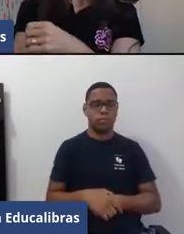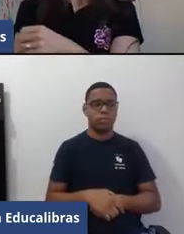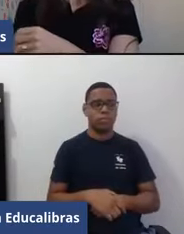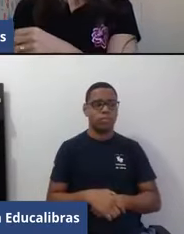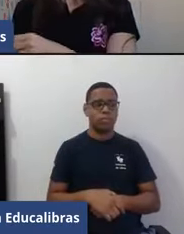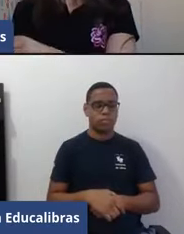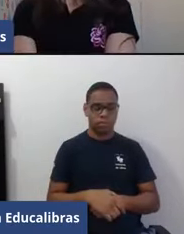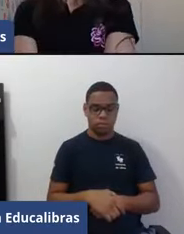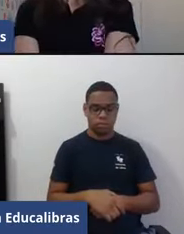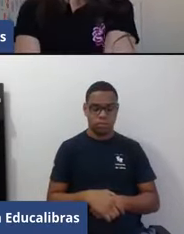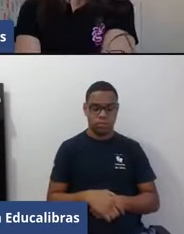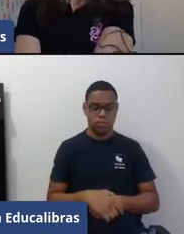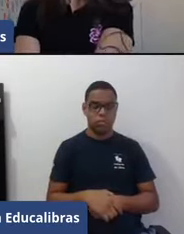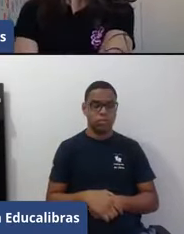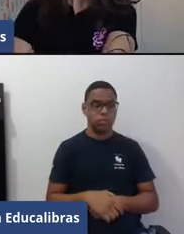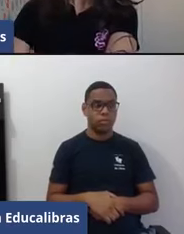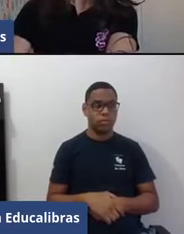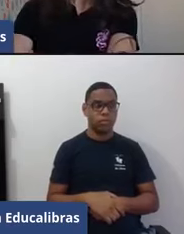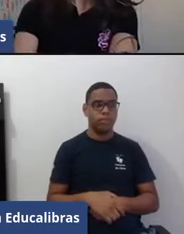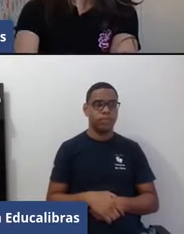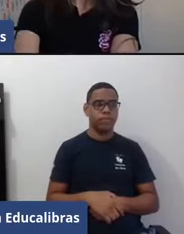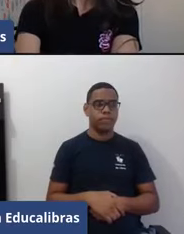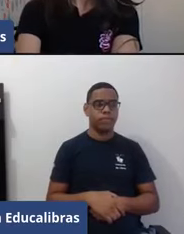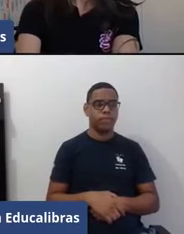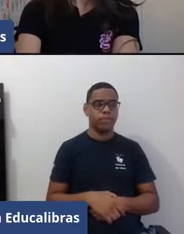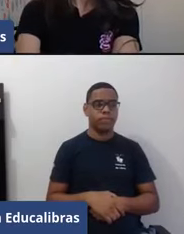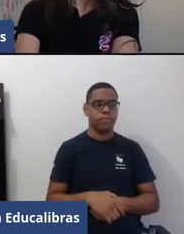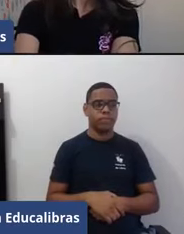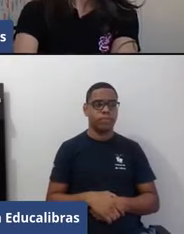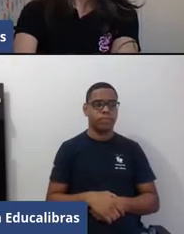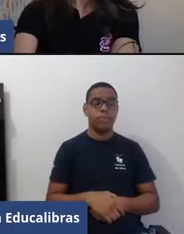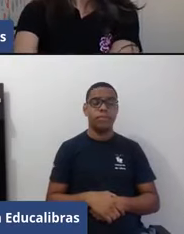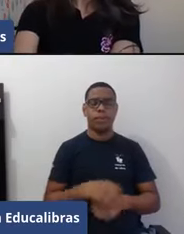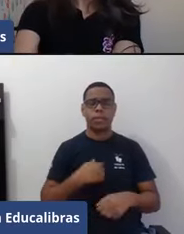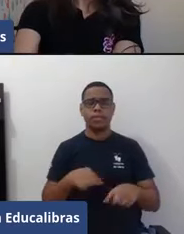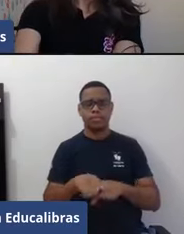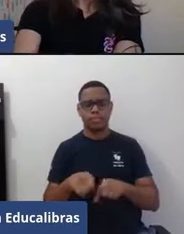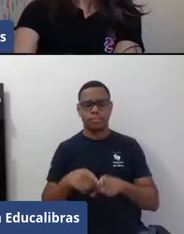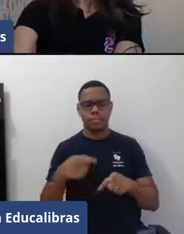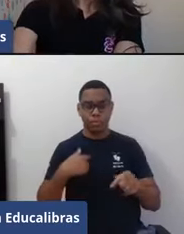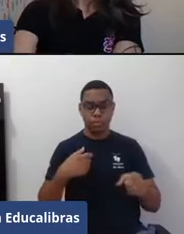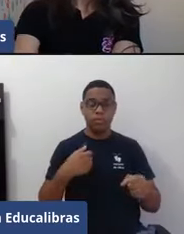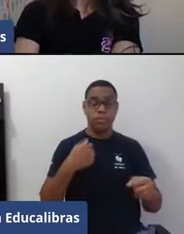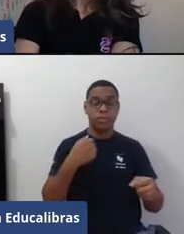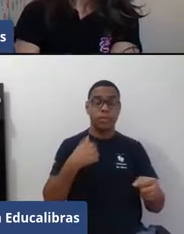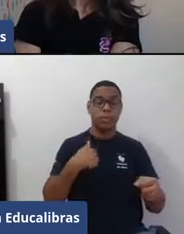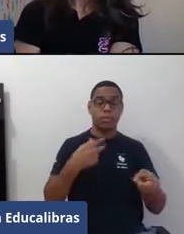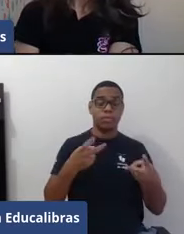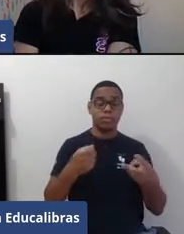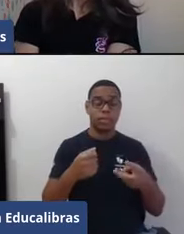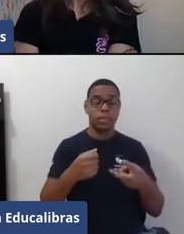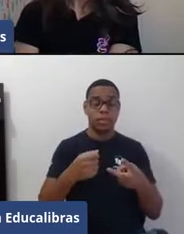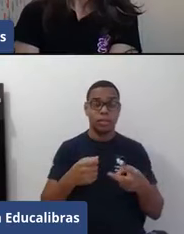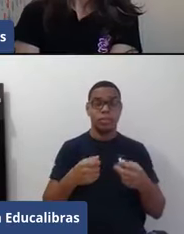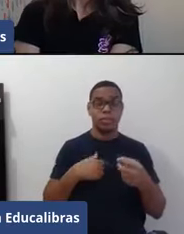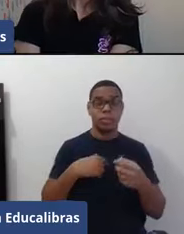O público, eu sinto uma falta de espaços